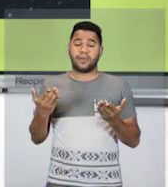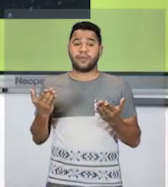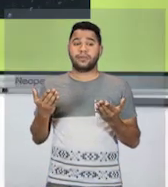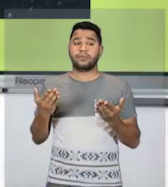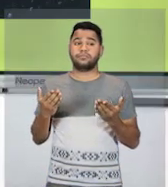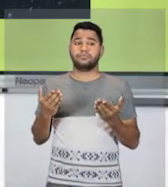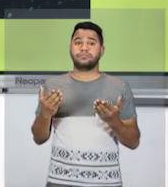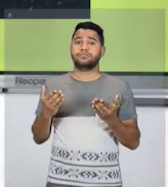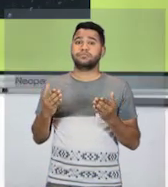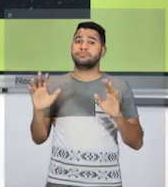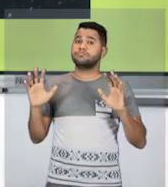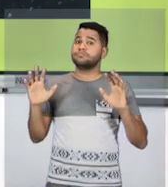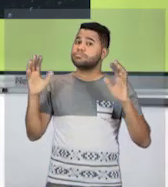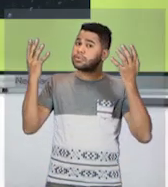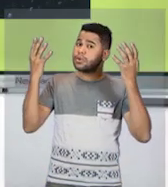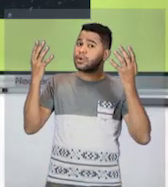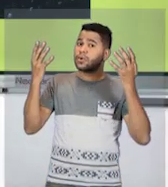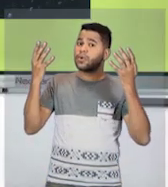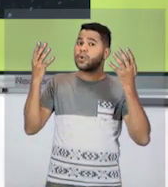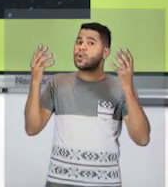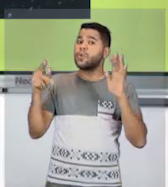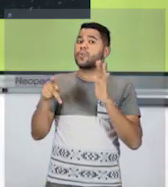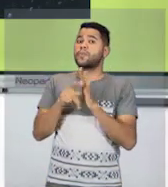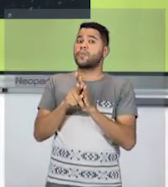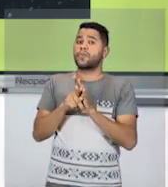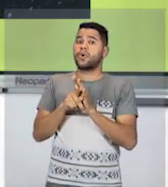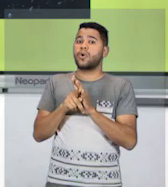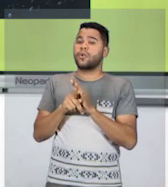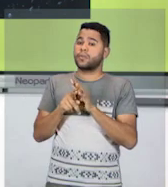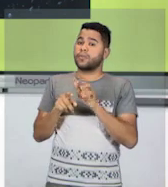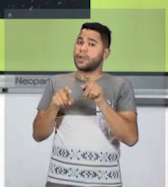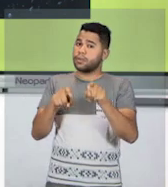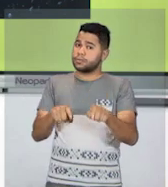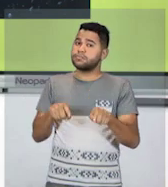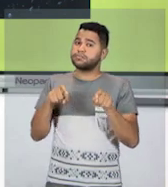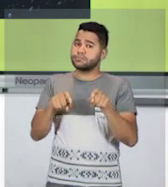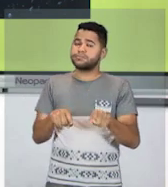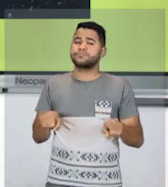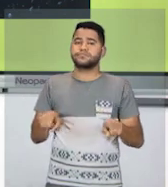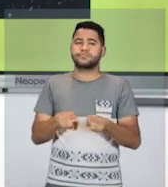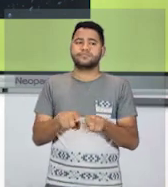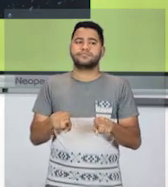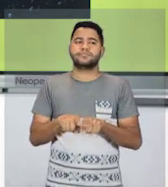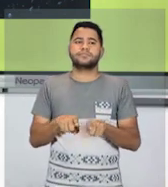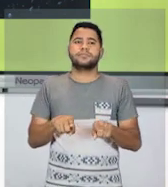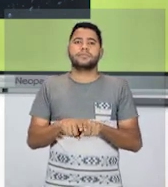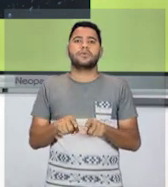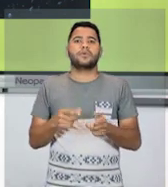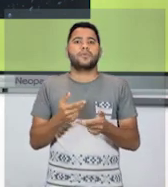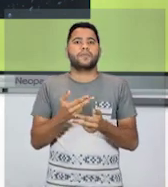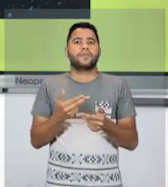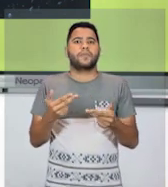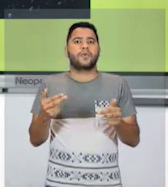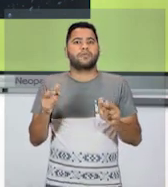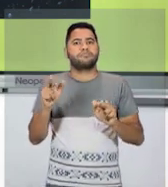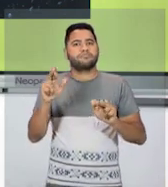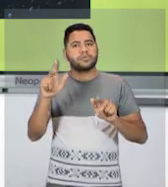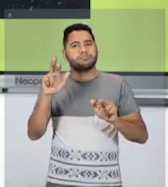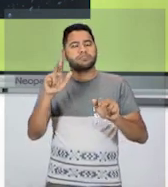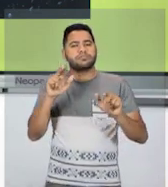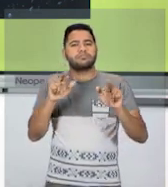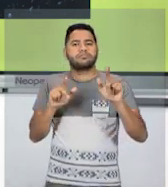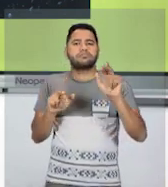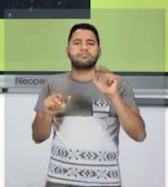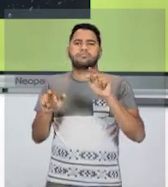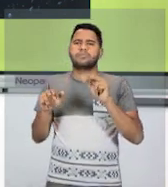muitos festivais estão migrando para o interior também né até para ficar uma coisa diferente